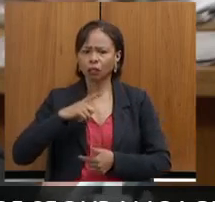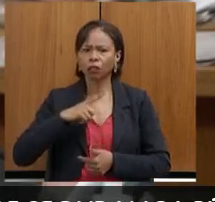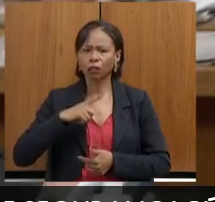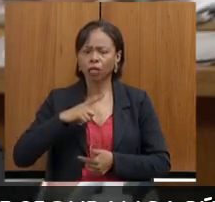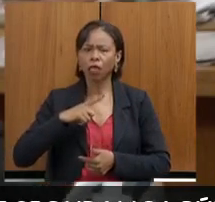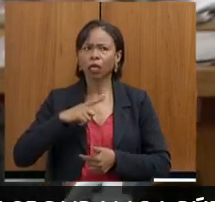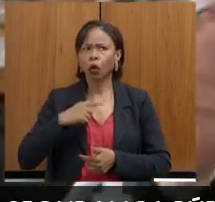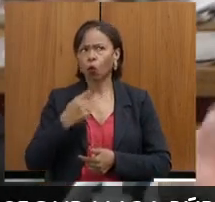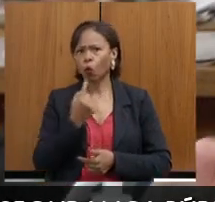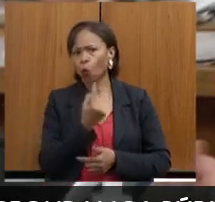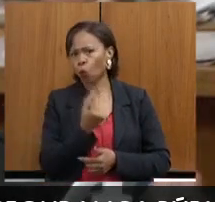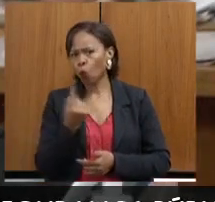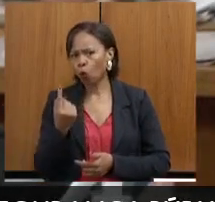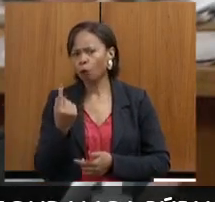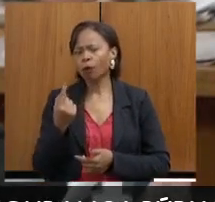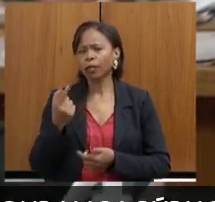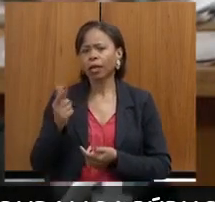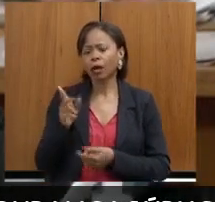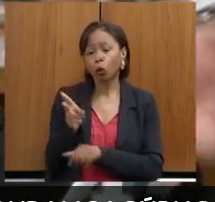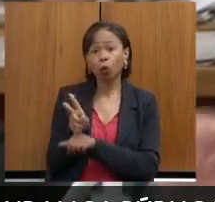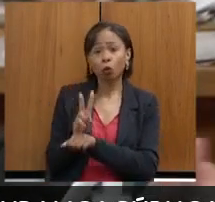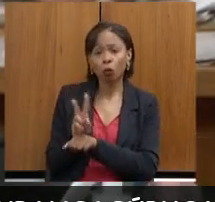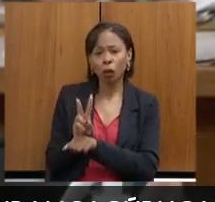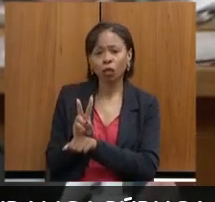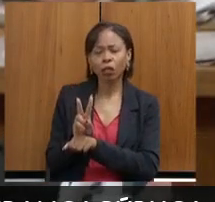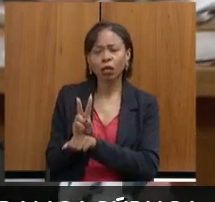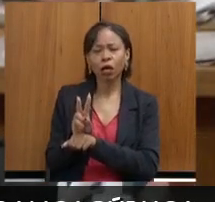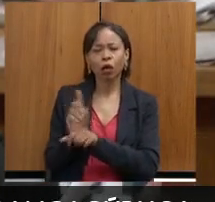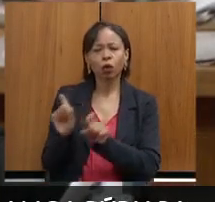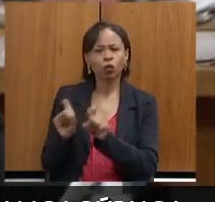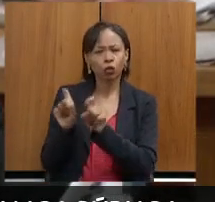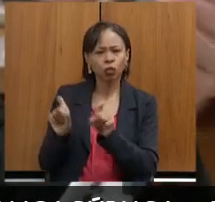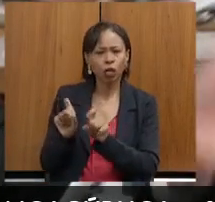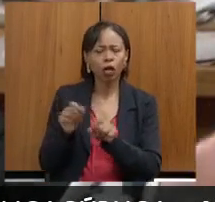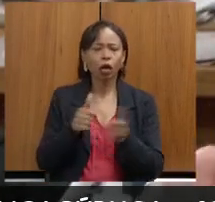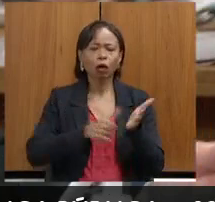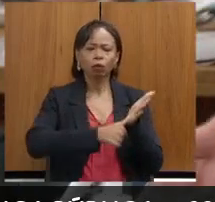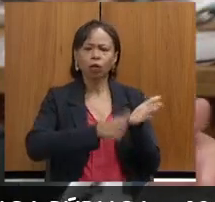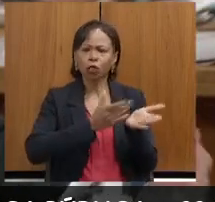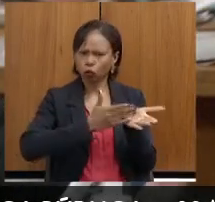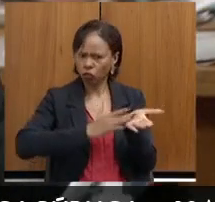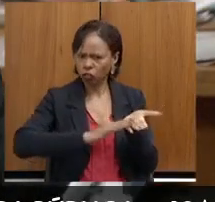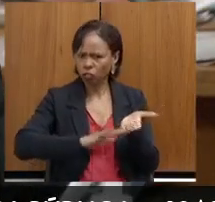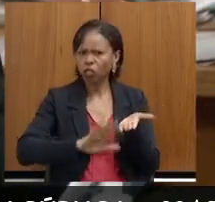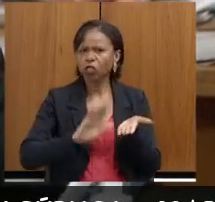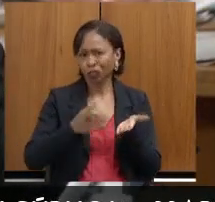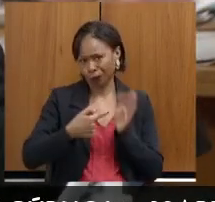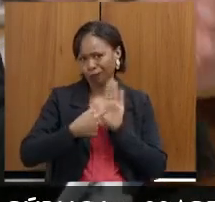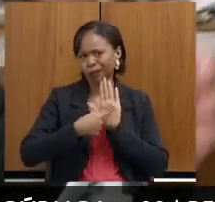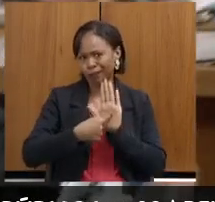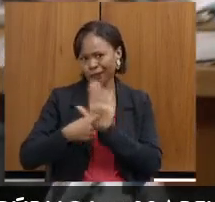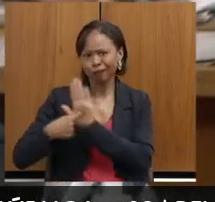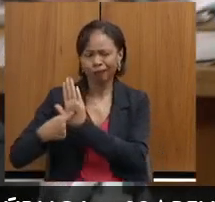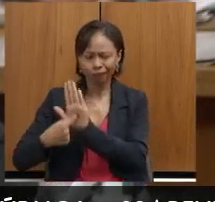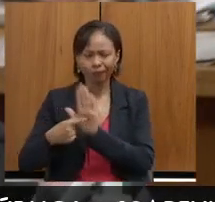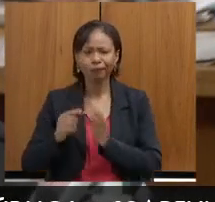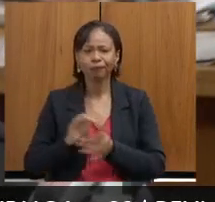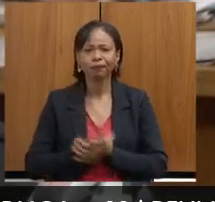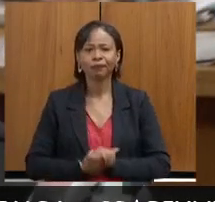dentre elas plantam digital que já passei aqui E modernização de identificação civil e criminal que também já passei